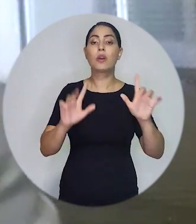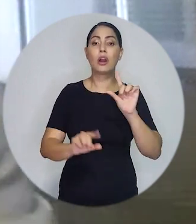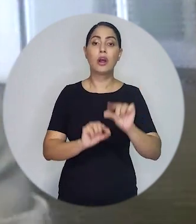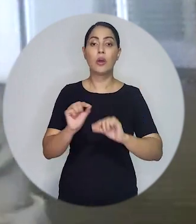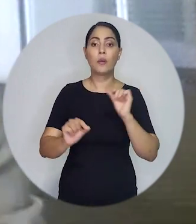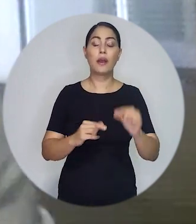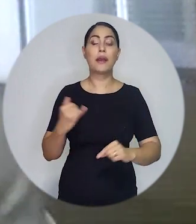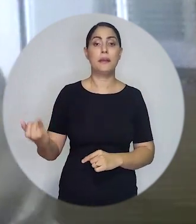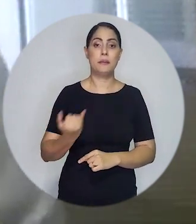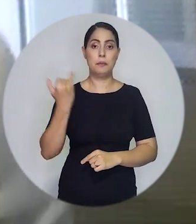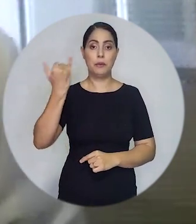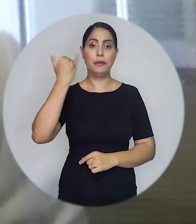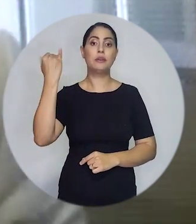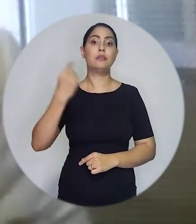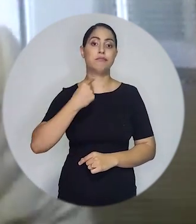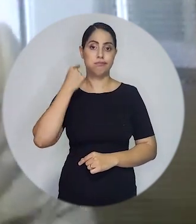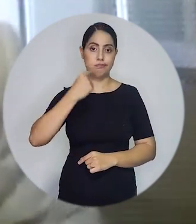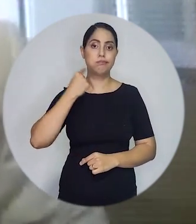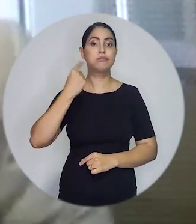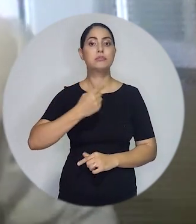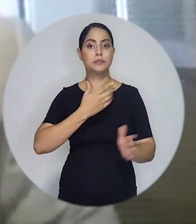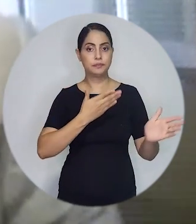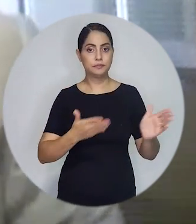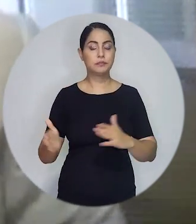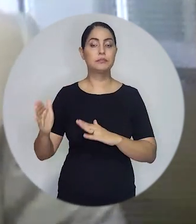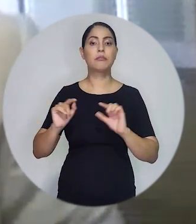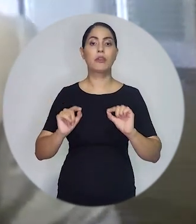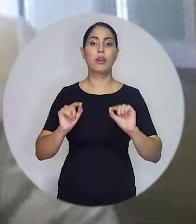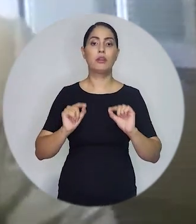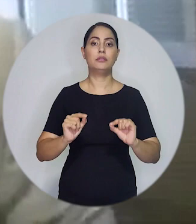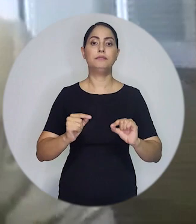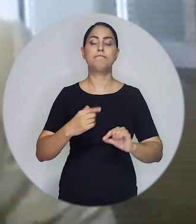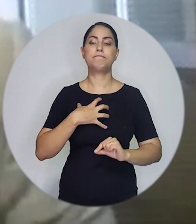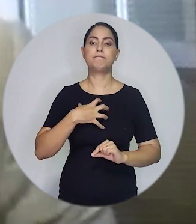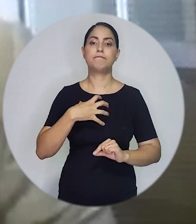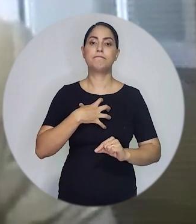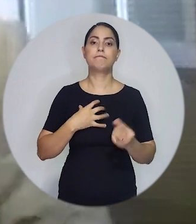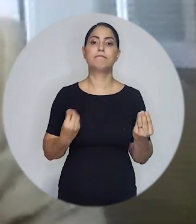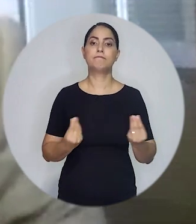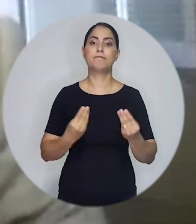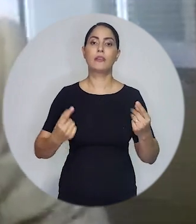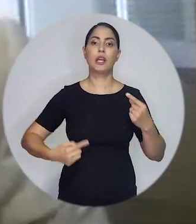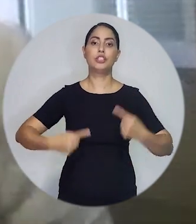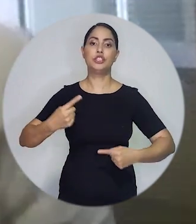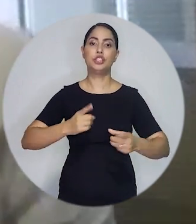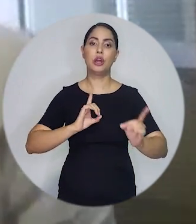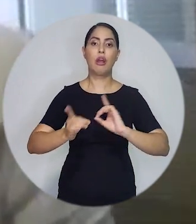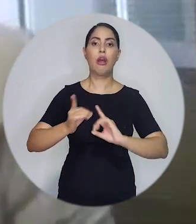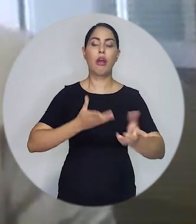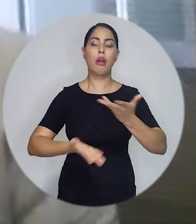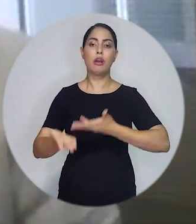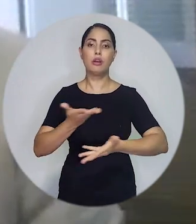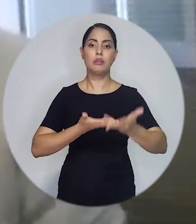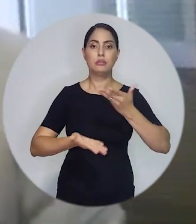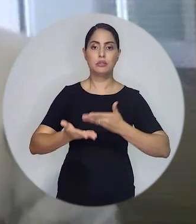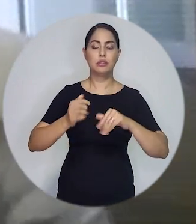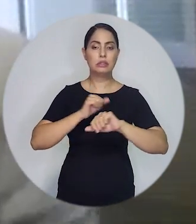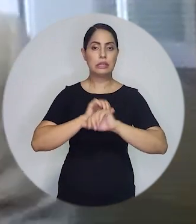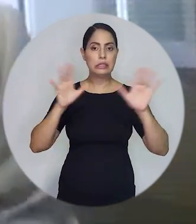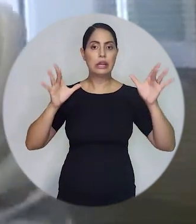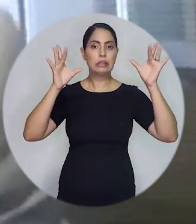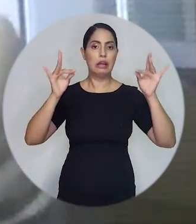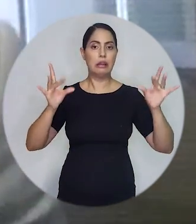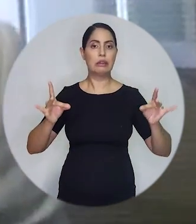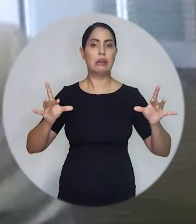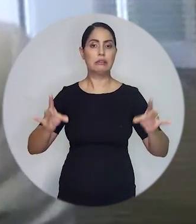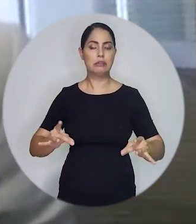aqui algo que é importante para a advocacia, para o desenvolvimento da advocacia, que é a sensibilidade, a capacidade de diálogo, de interlocução,